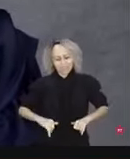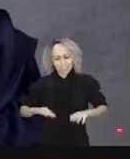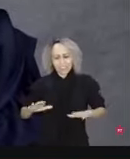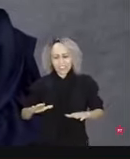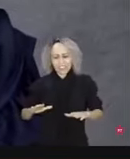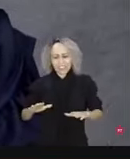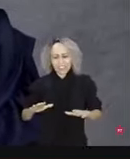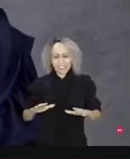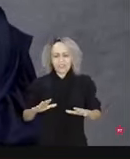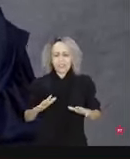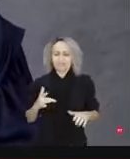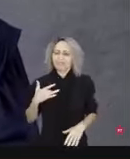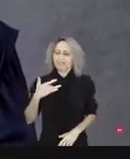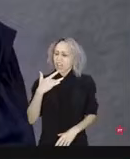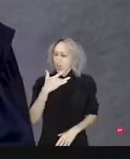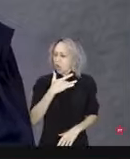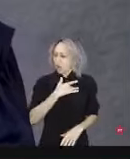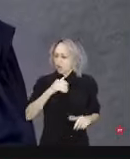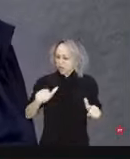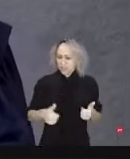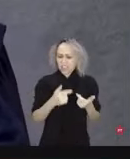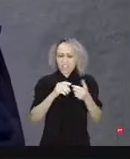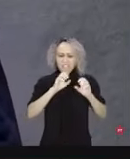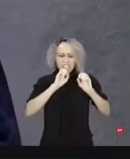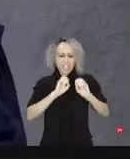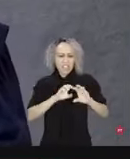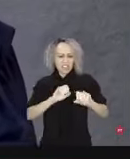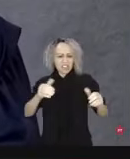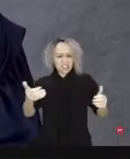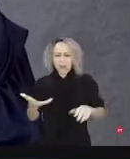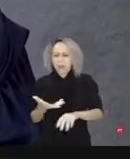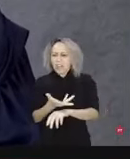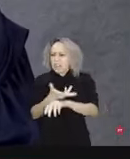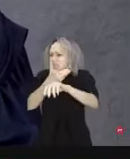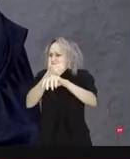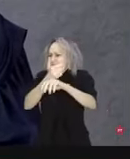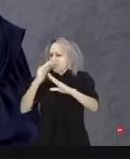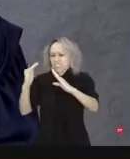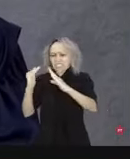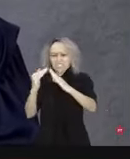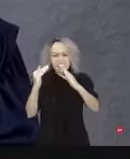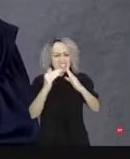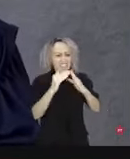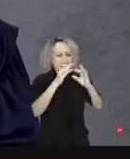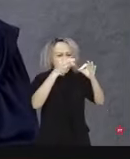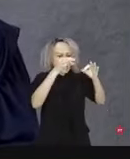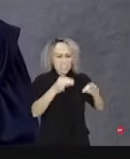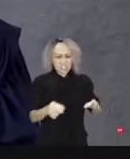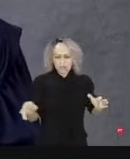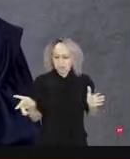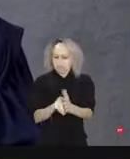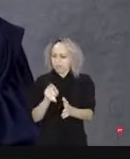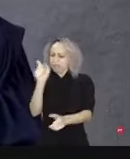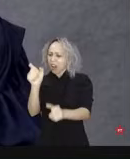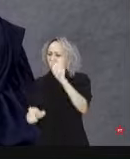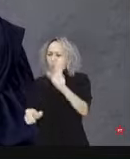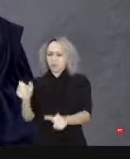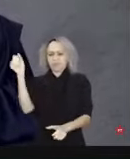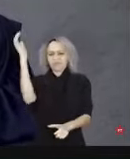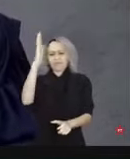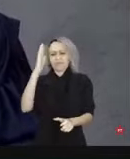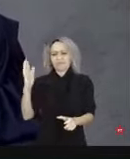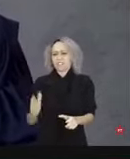de qualidade, educação de excelência e habitação digna para todos os brasileiros e